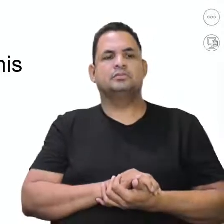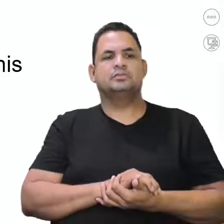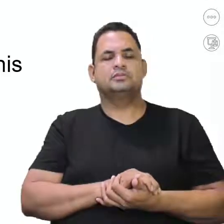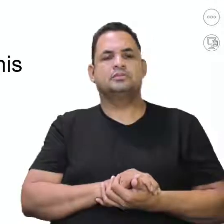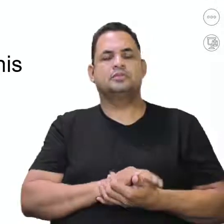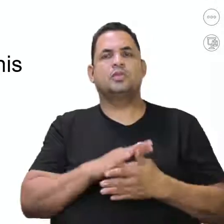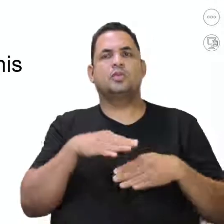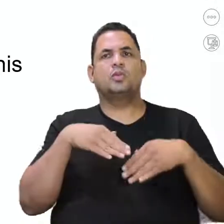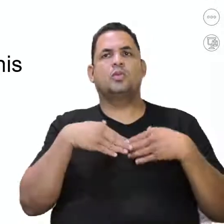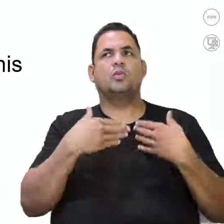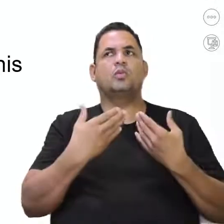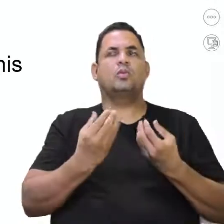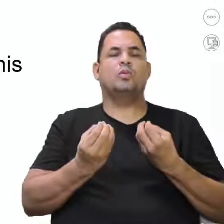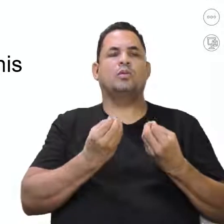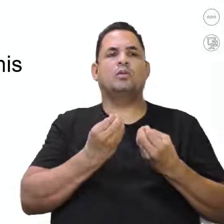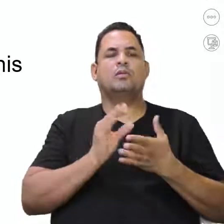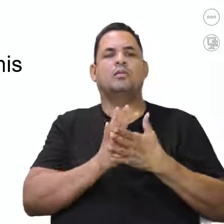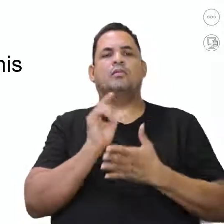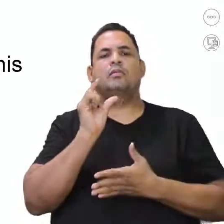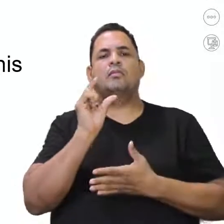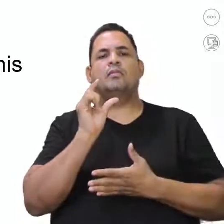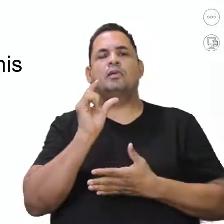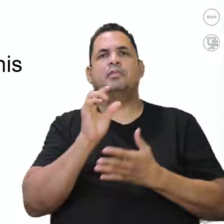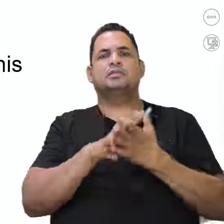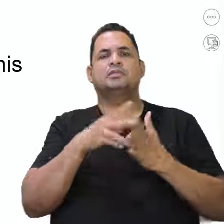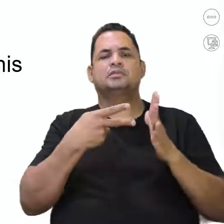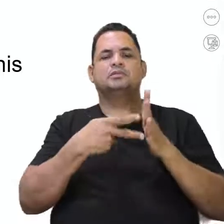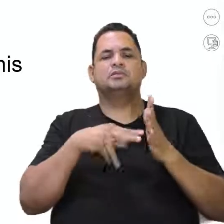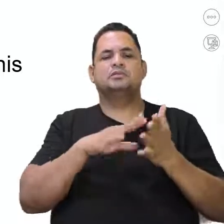negação. Então, como é que uma palavra na negação